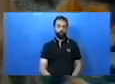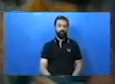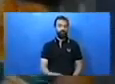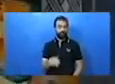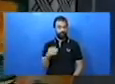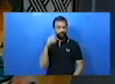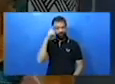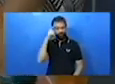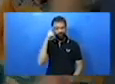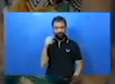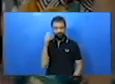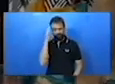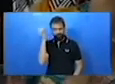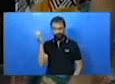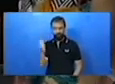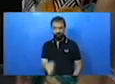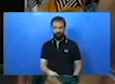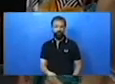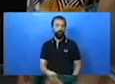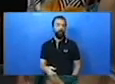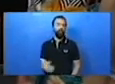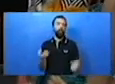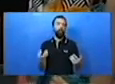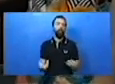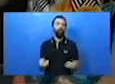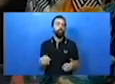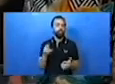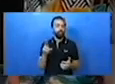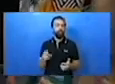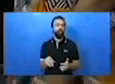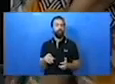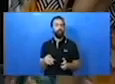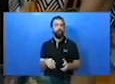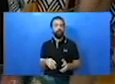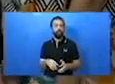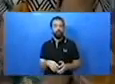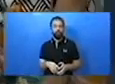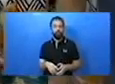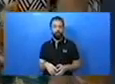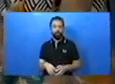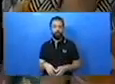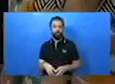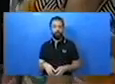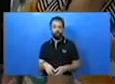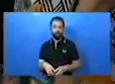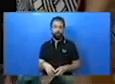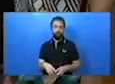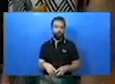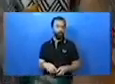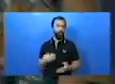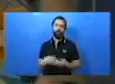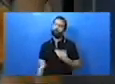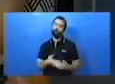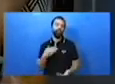Tranquilo? Professora, mas eu poderia dividir em pé? Sim. Eu poderia dividir no formato de uma cruz assim,